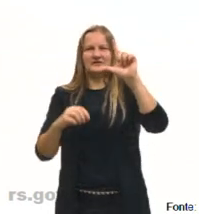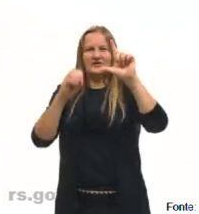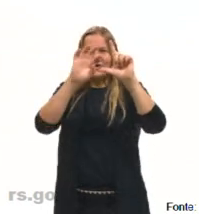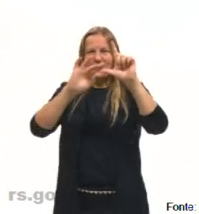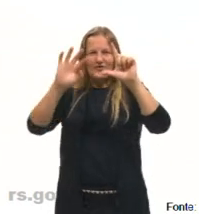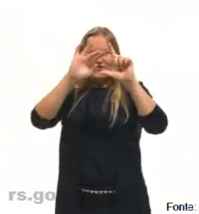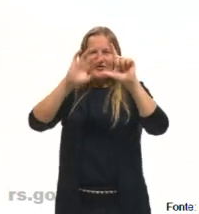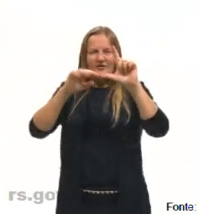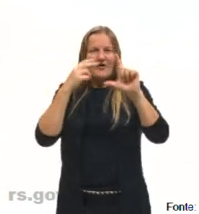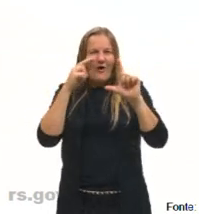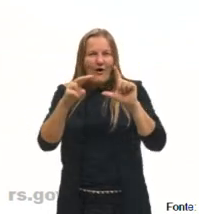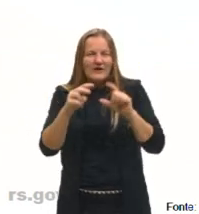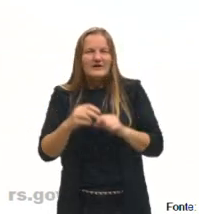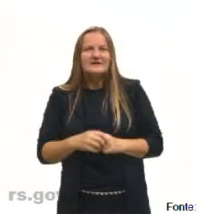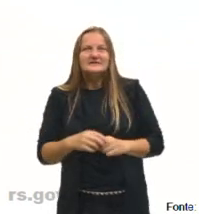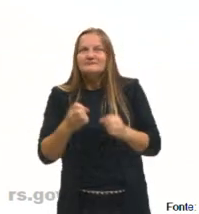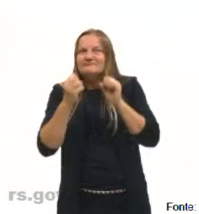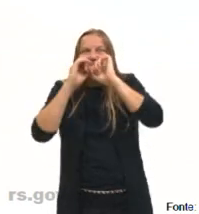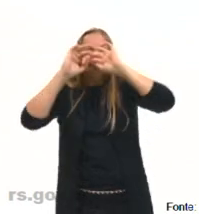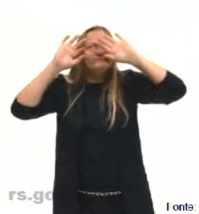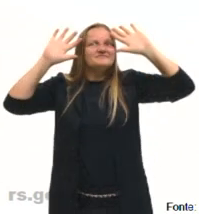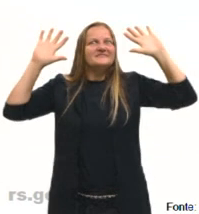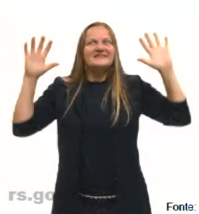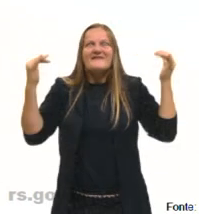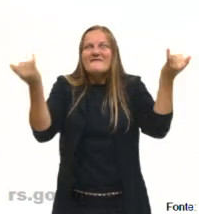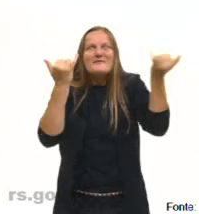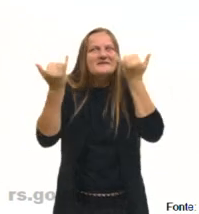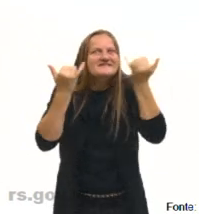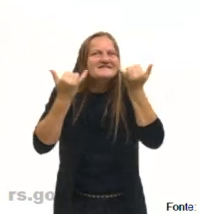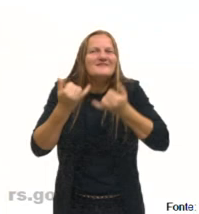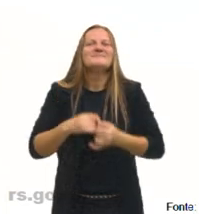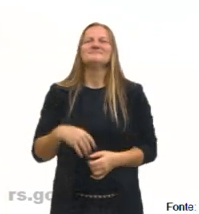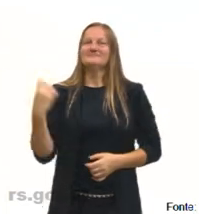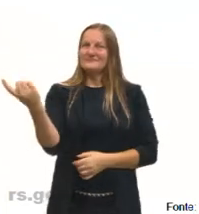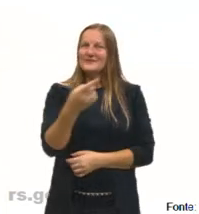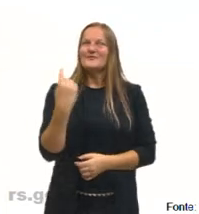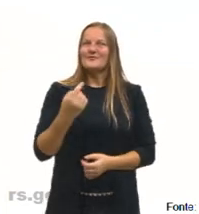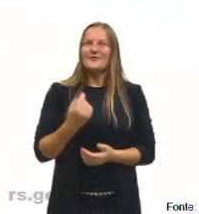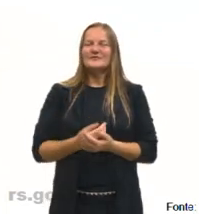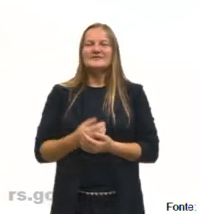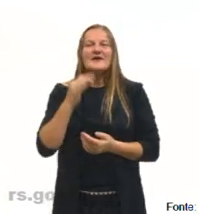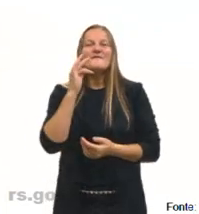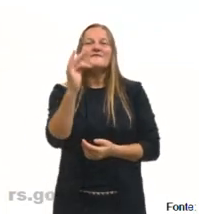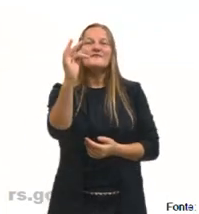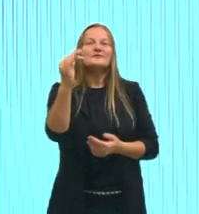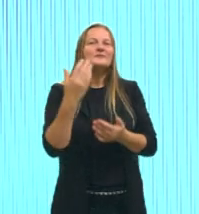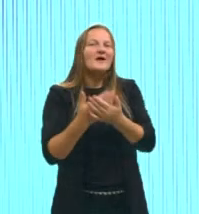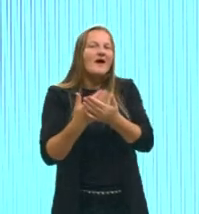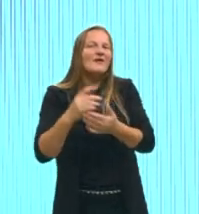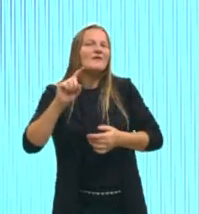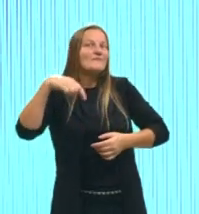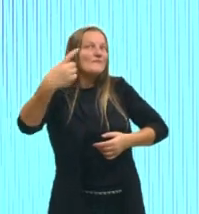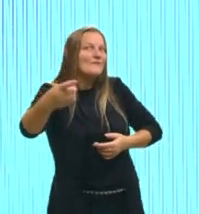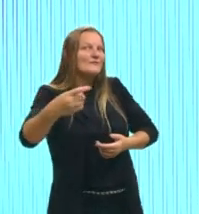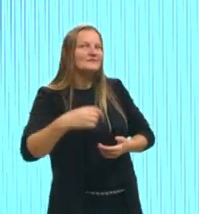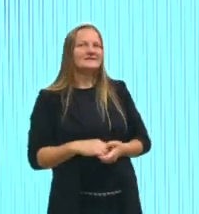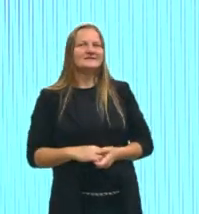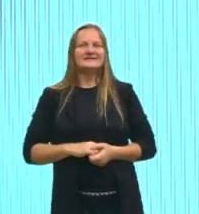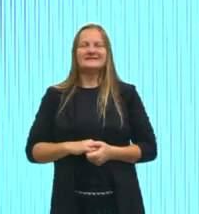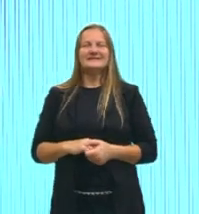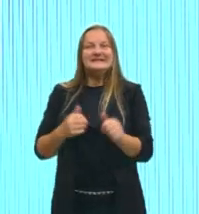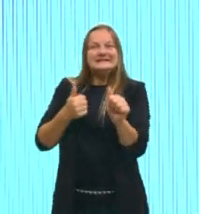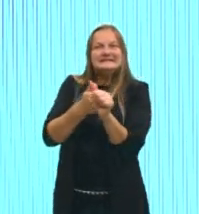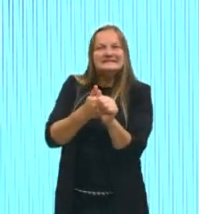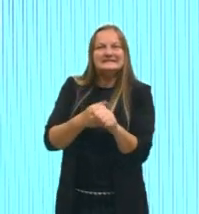né vai atrás aí dessa dessa informação que nós um futuro próximo na próxima aula né não no futuro